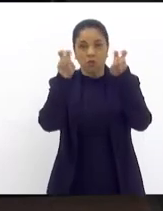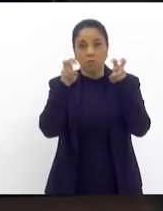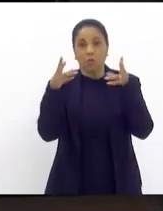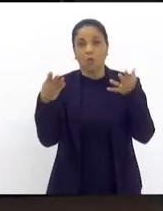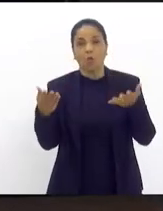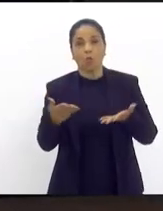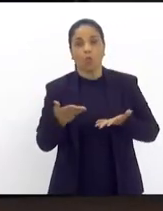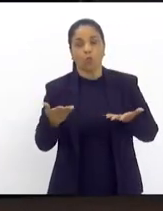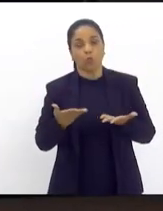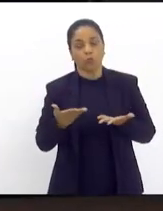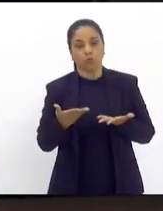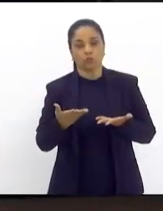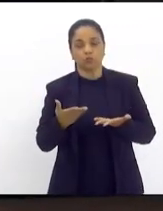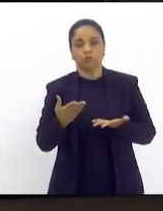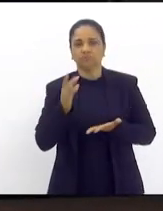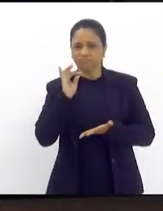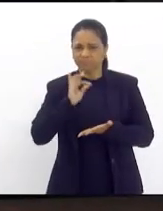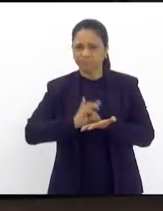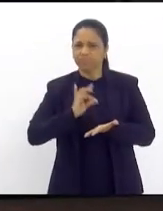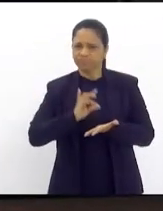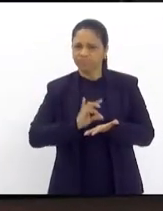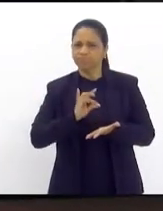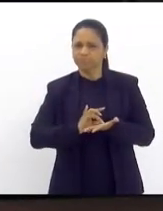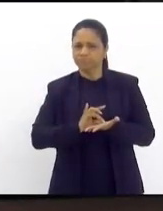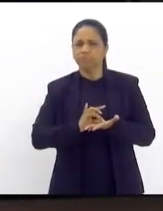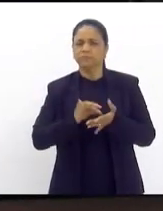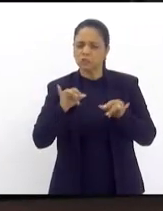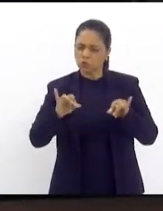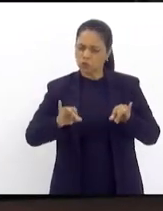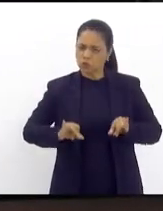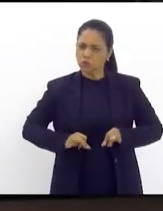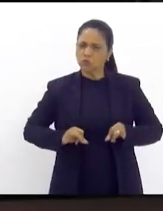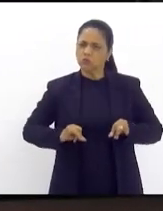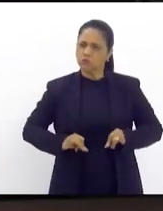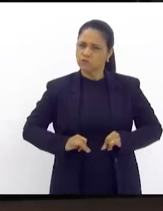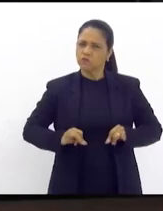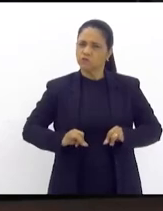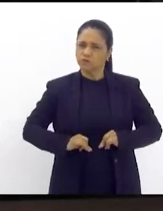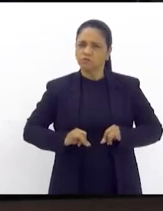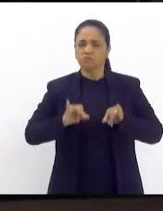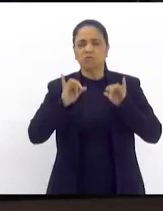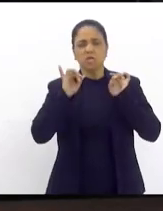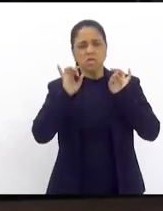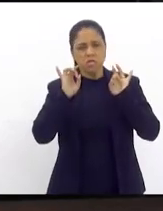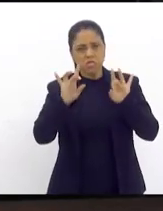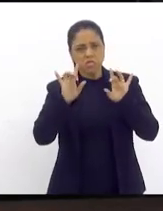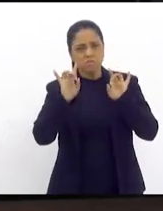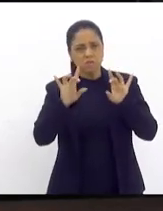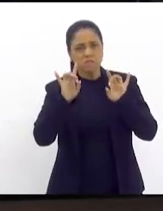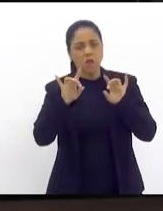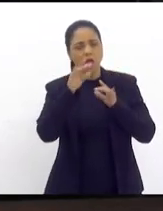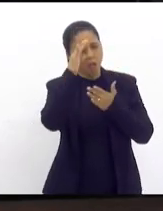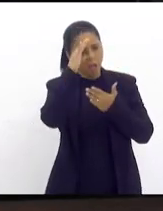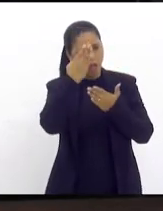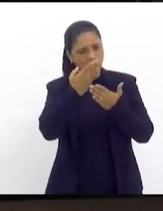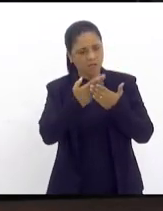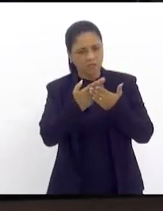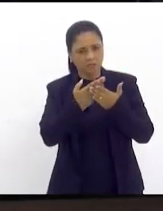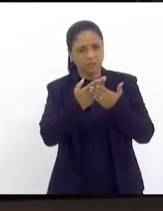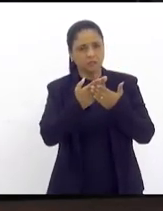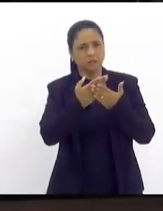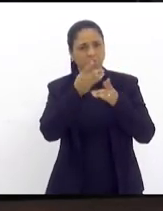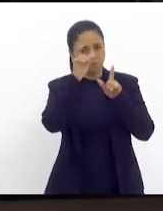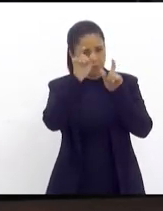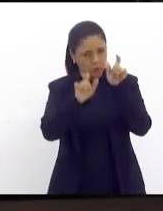de fato é um tema muito doloroso em especial para aqueles que acreditam na educação para aqueles que